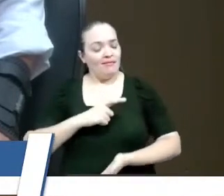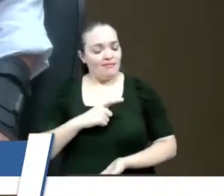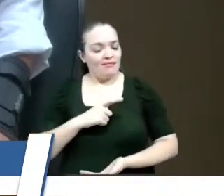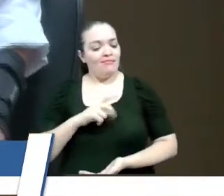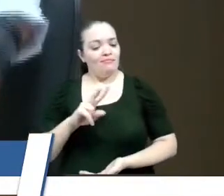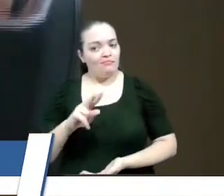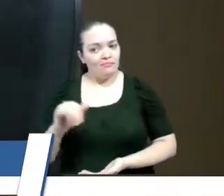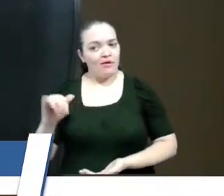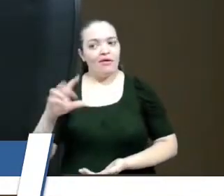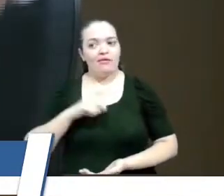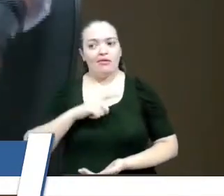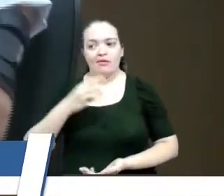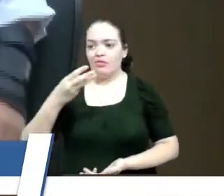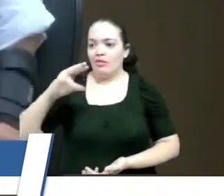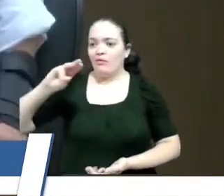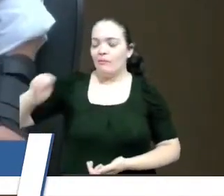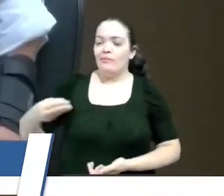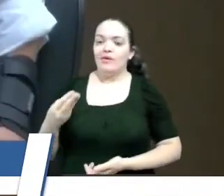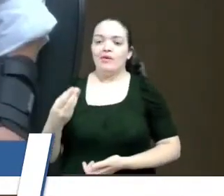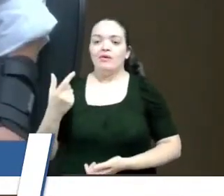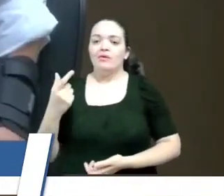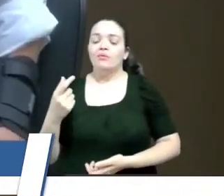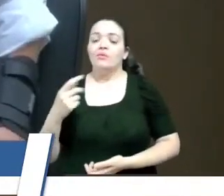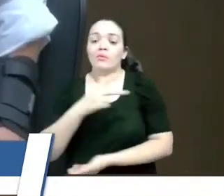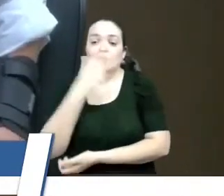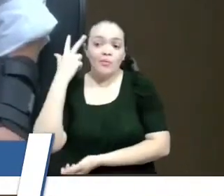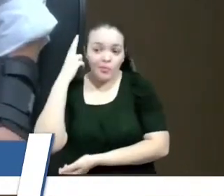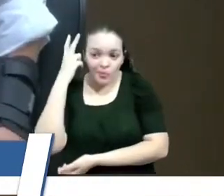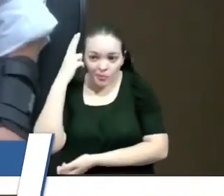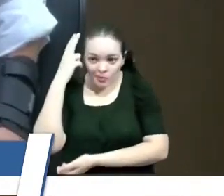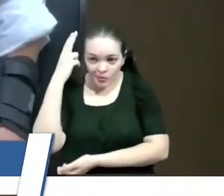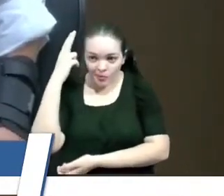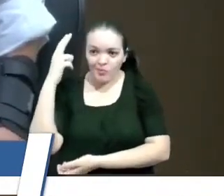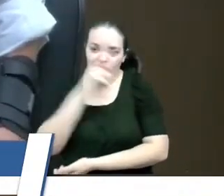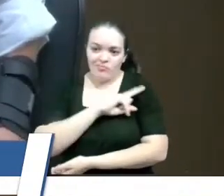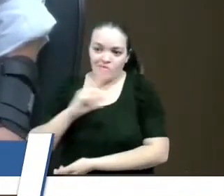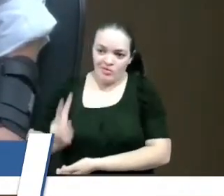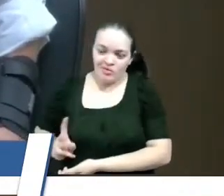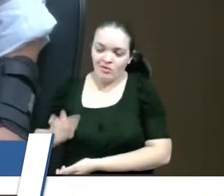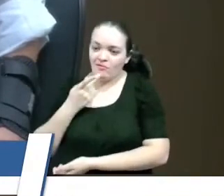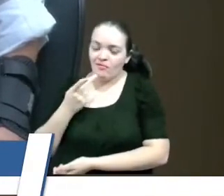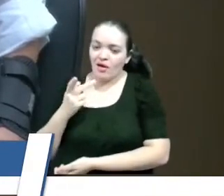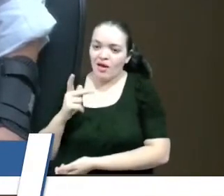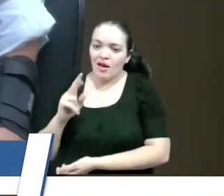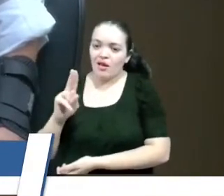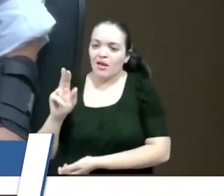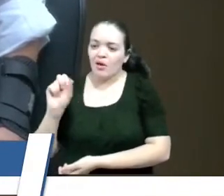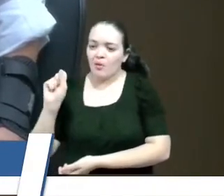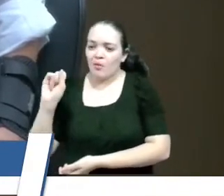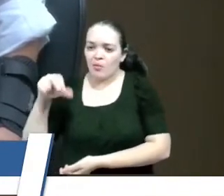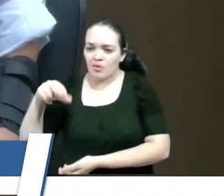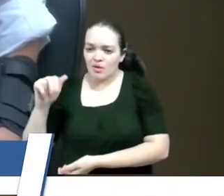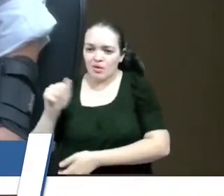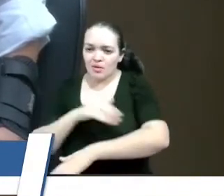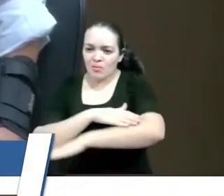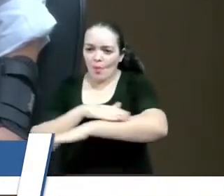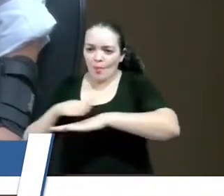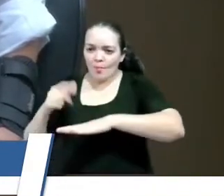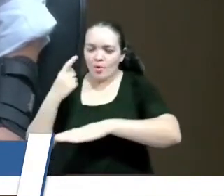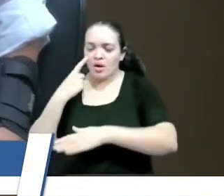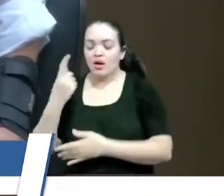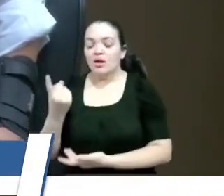milhões. Inclusive o Zezinho, que fala muito aqui da usina de asfalto, está previsto nesse orçamento aqui a usina